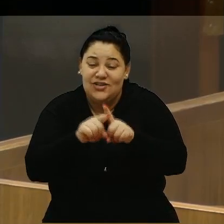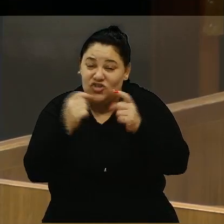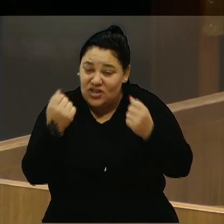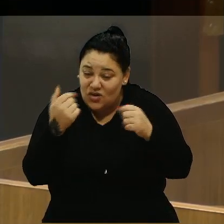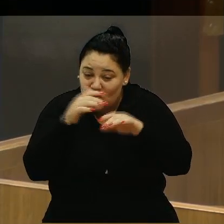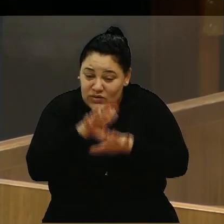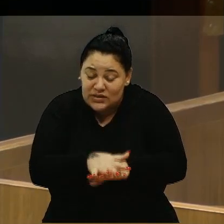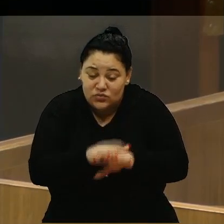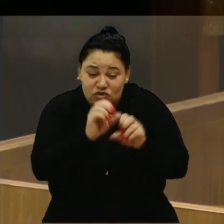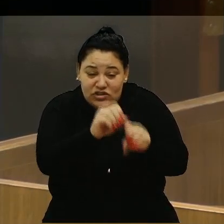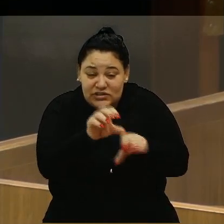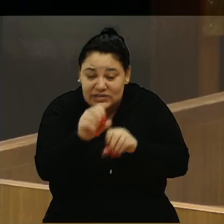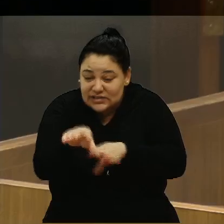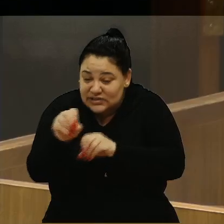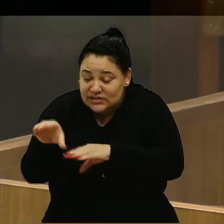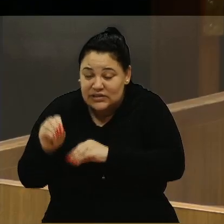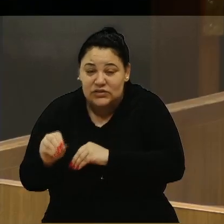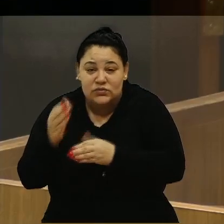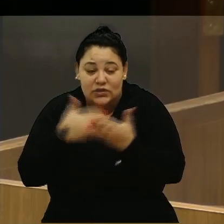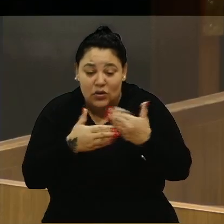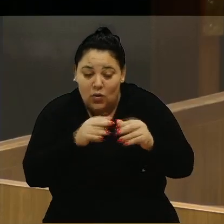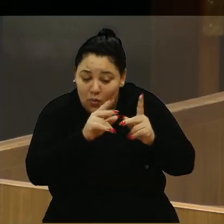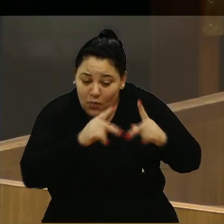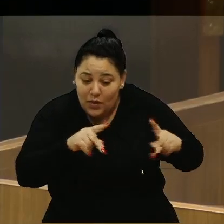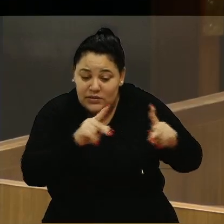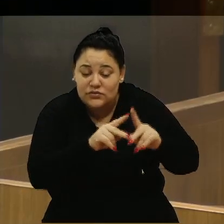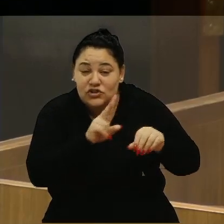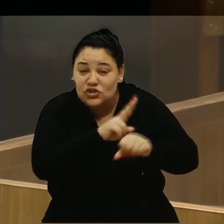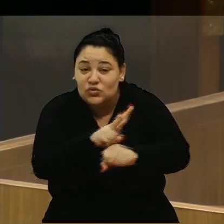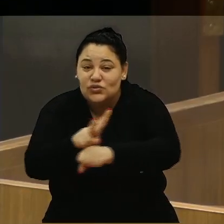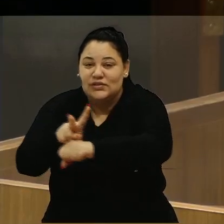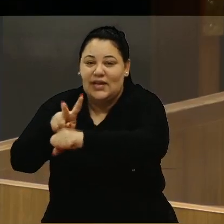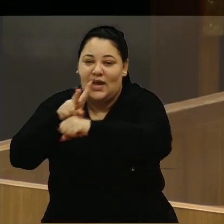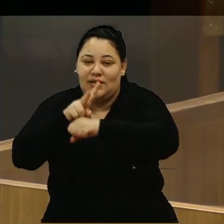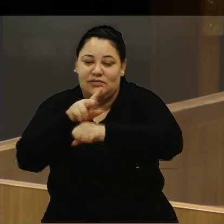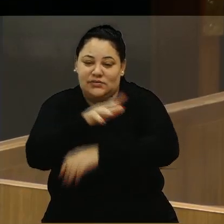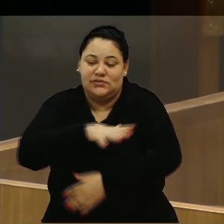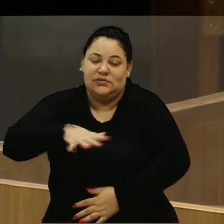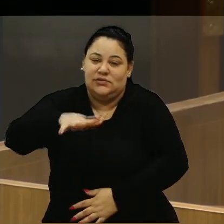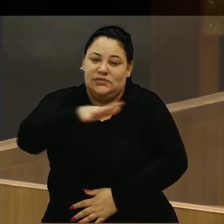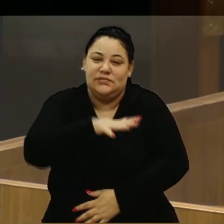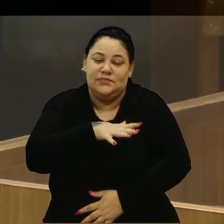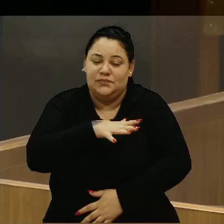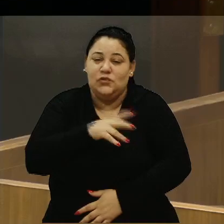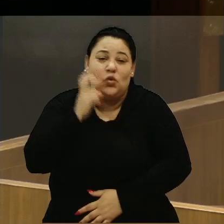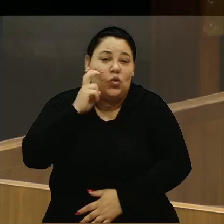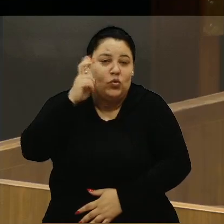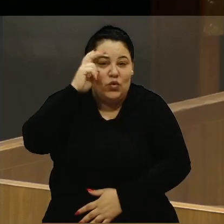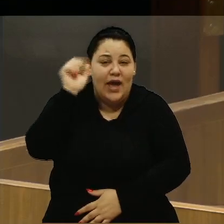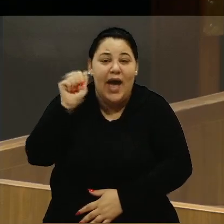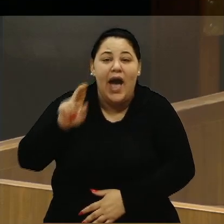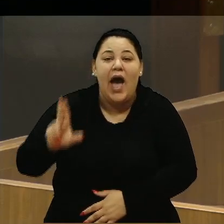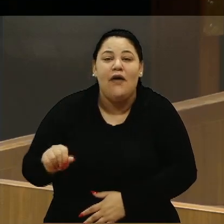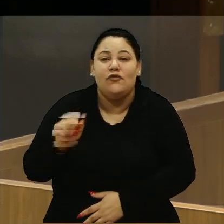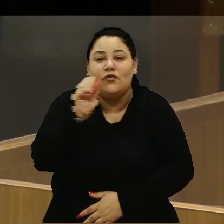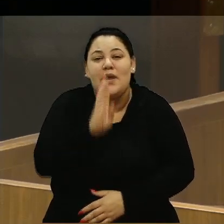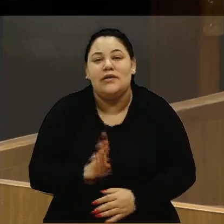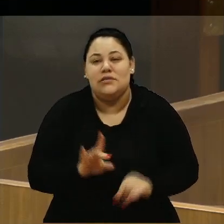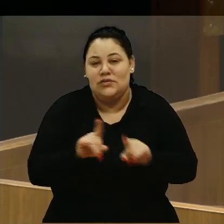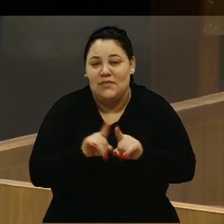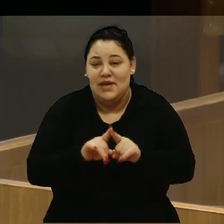de educação e de preservação da nossa rica herança afro-brasileira. Dentro de uma roda de